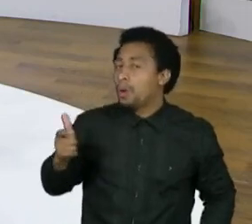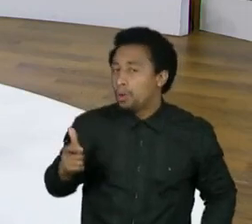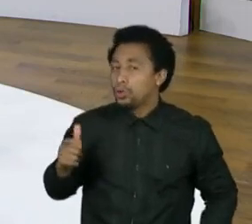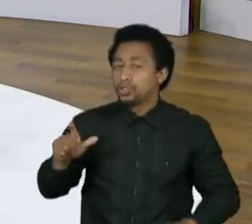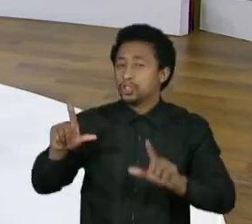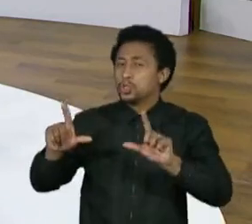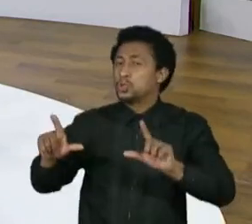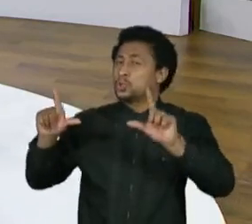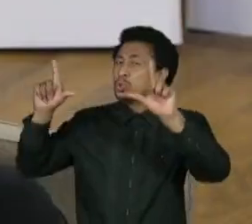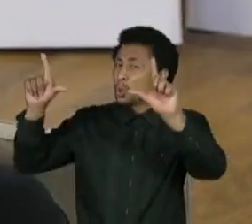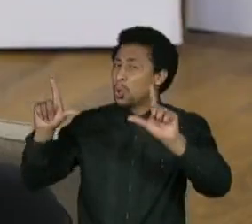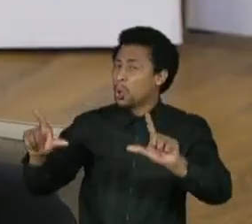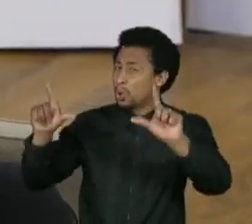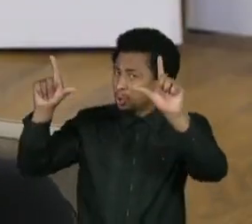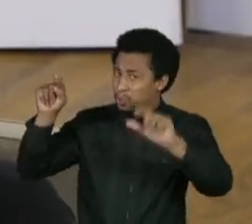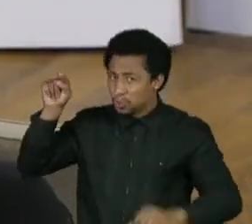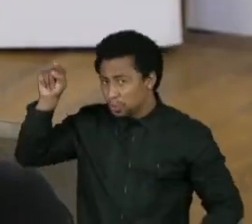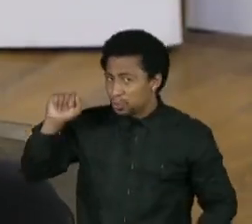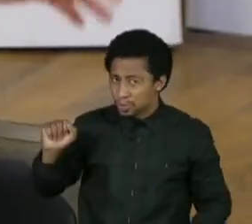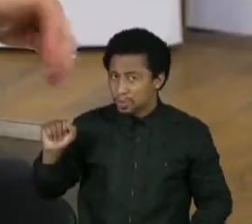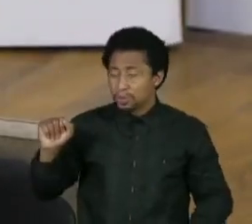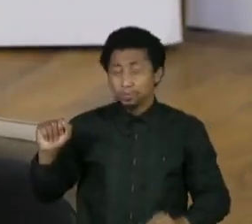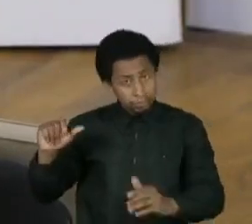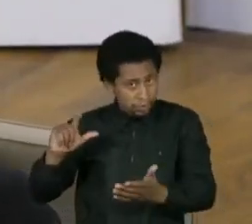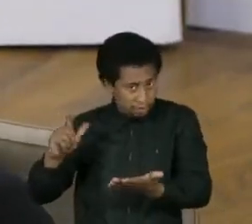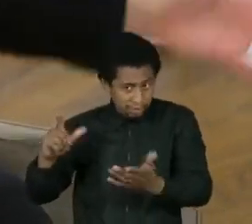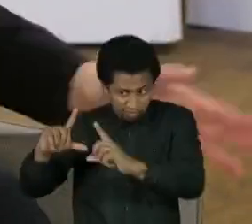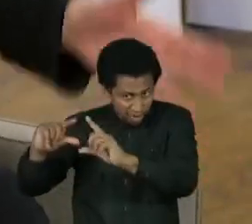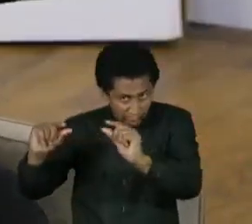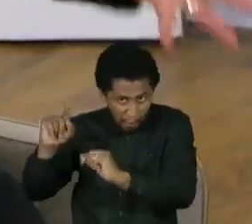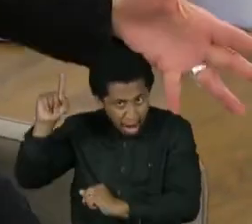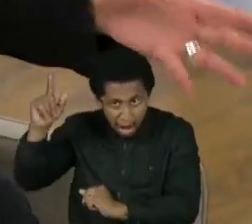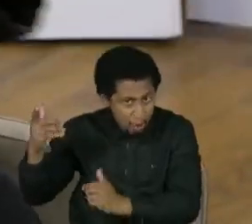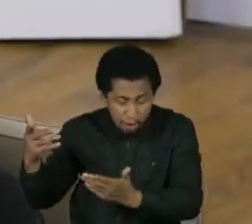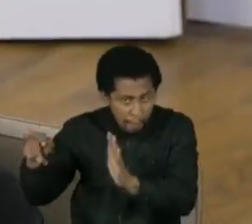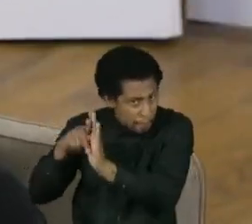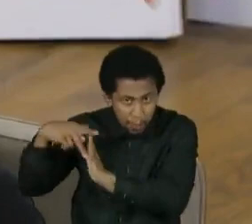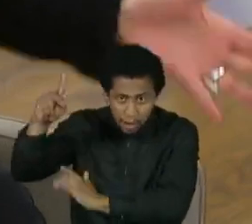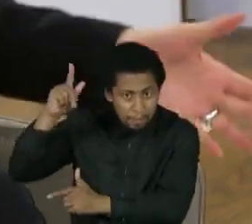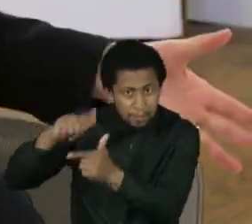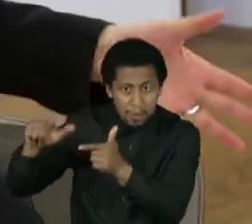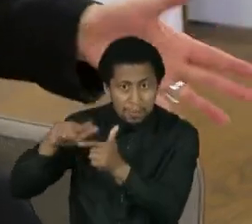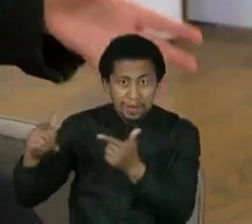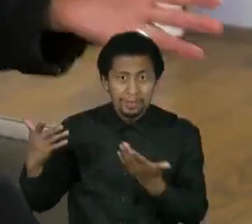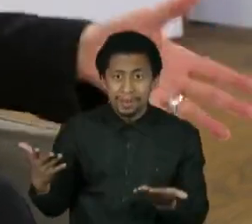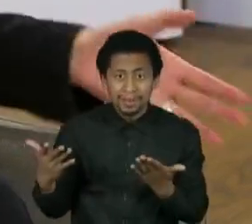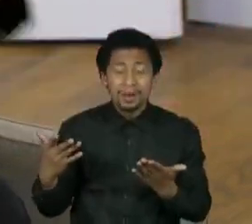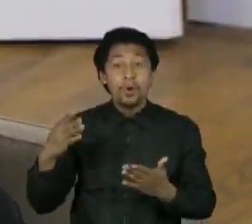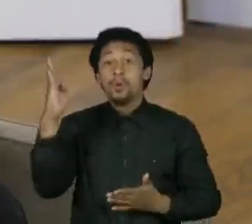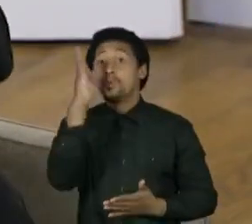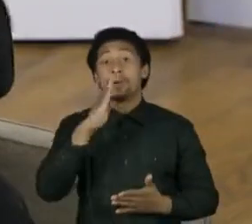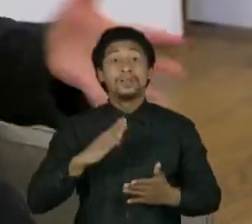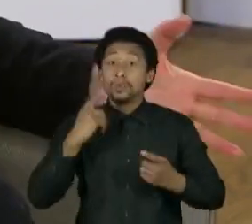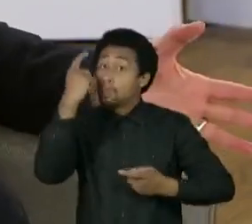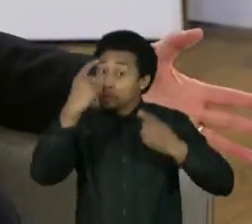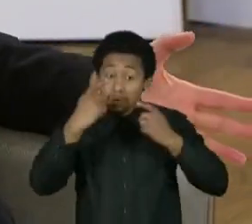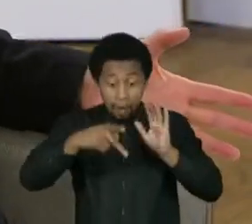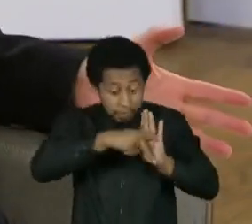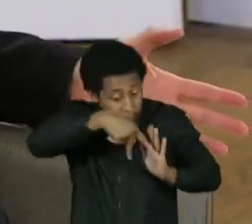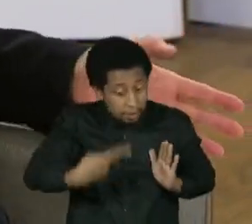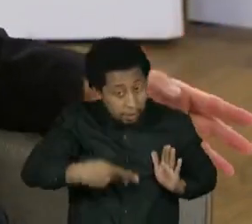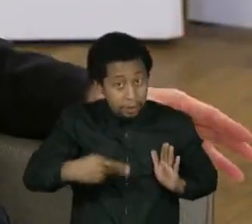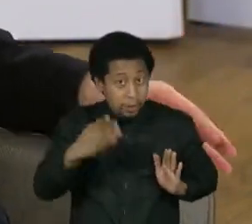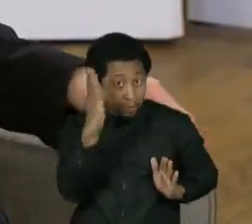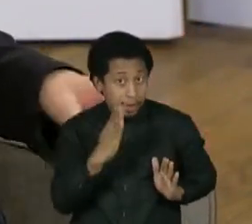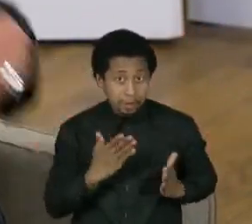de Tóquio, os times dos jogadores que jogam no Japão, em Tóquio. Aqui, a nossa preocupação é aqui, é o Brasil. A minha preocupação é o